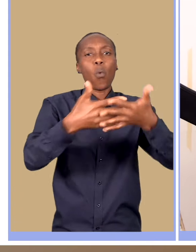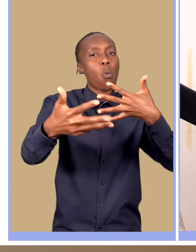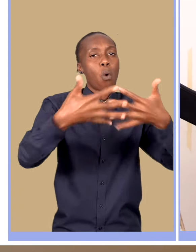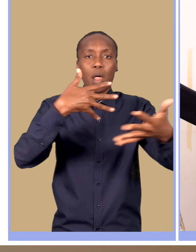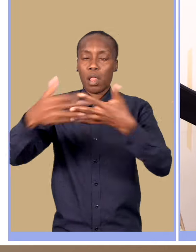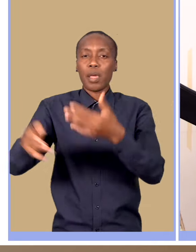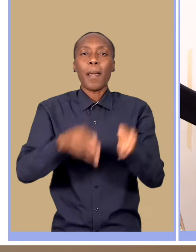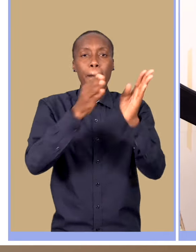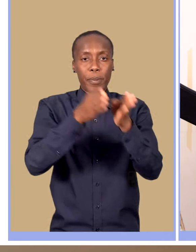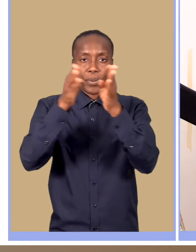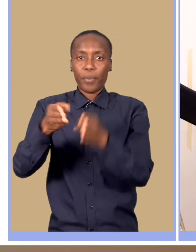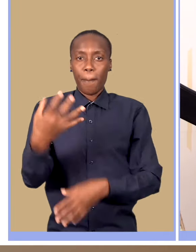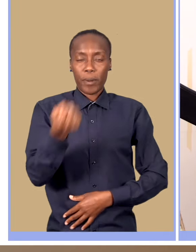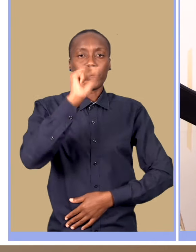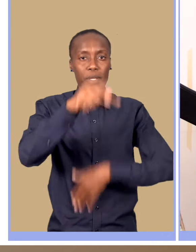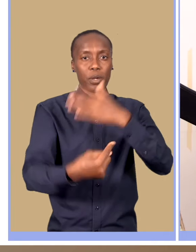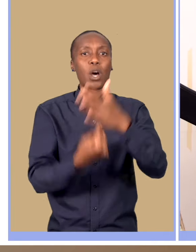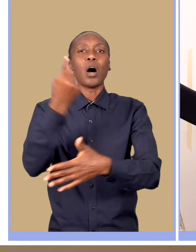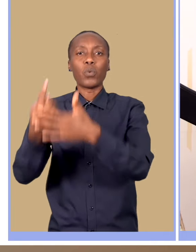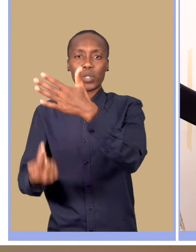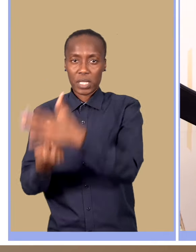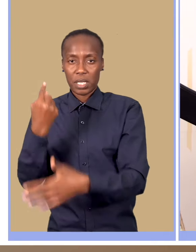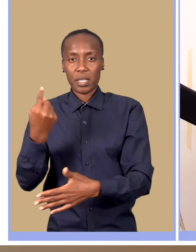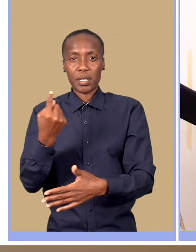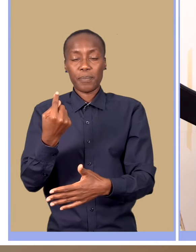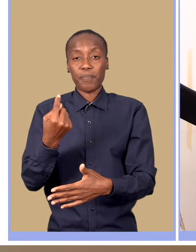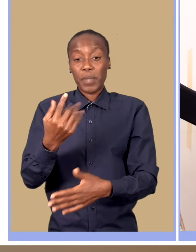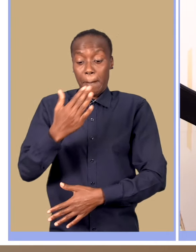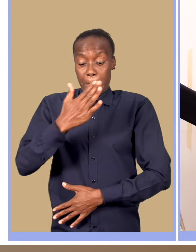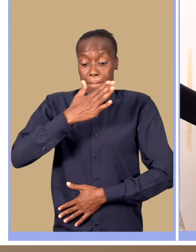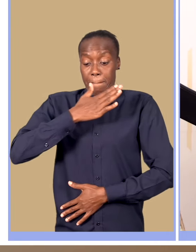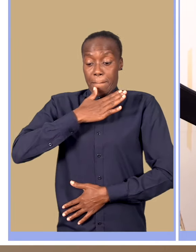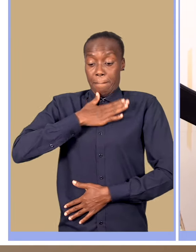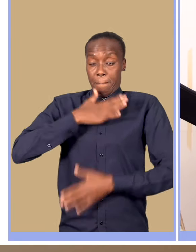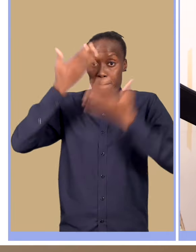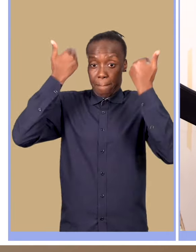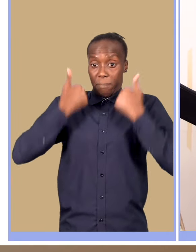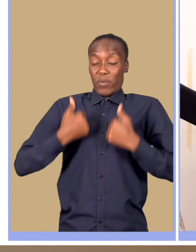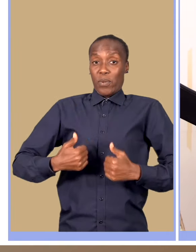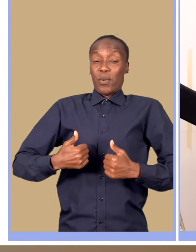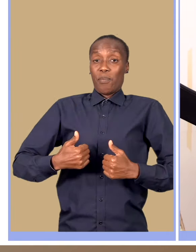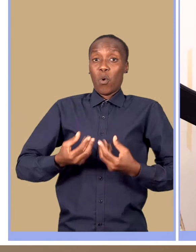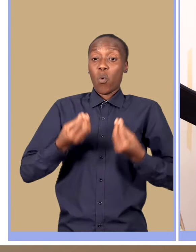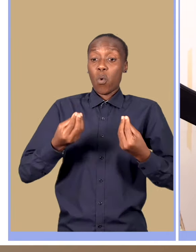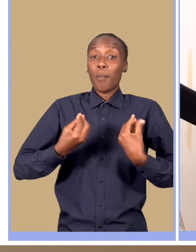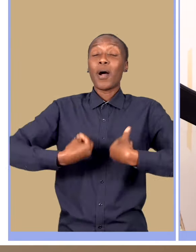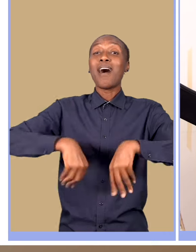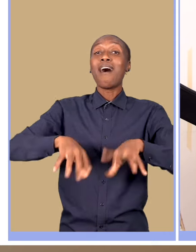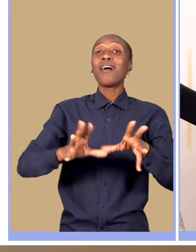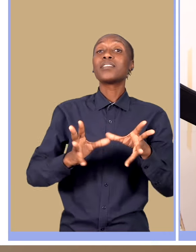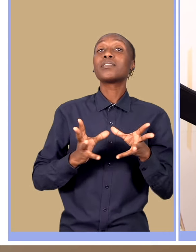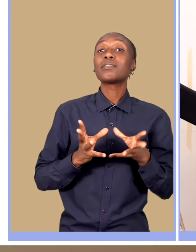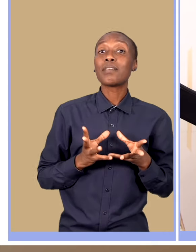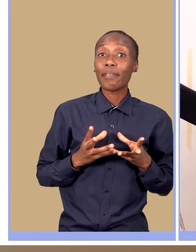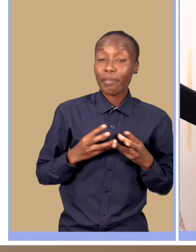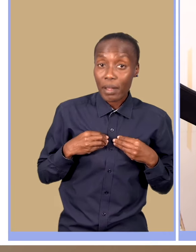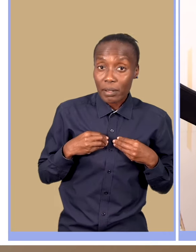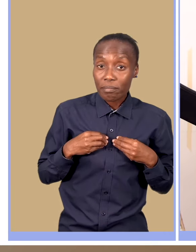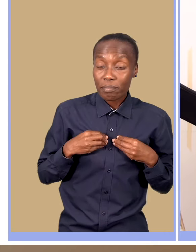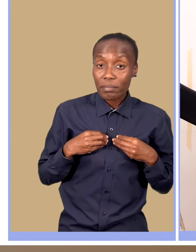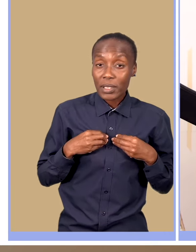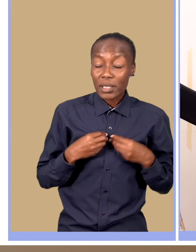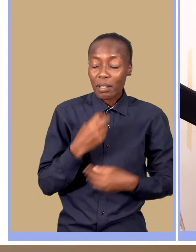qualquer um. Eu acho que o maior problema do meu lado seria a aceitação, o